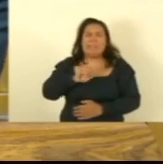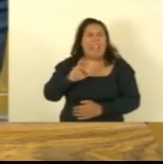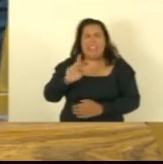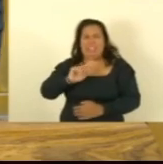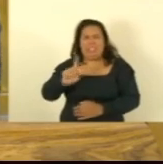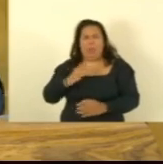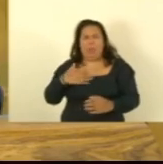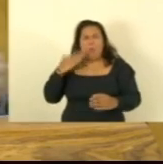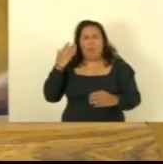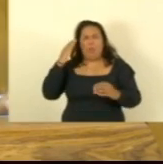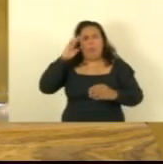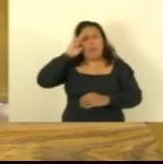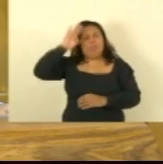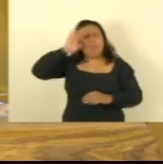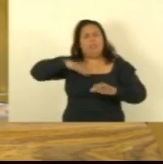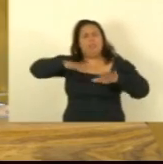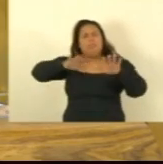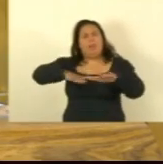Exército Brasileiro?